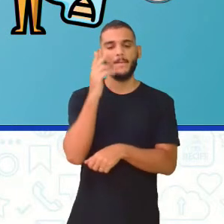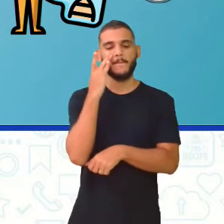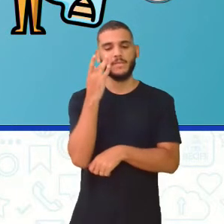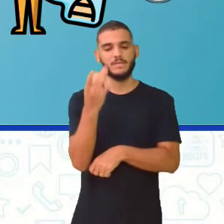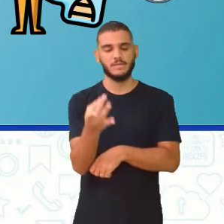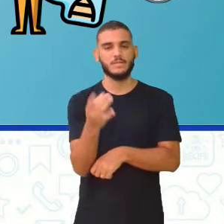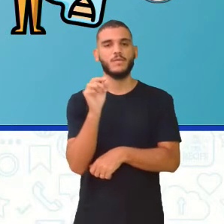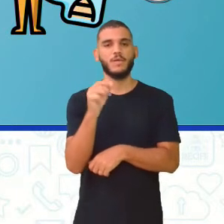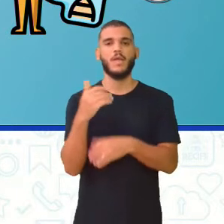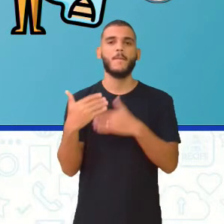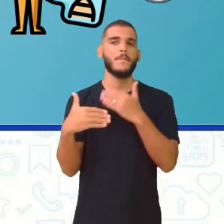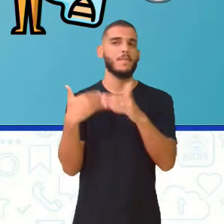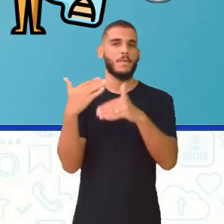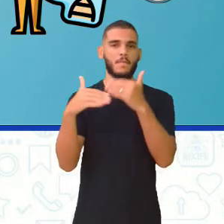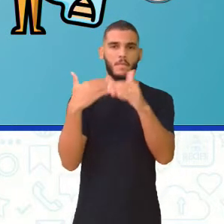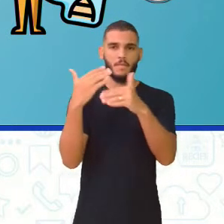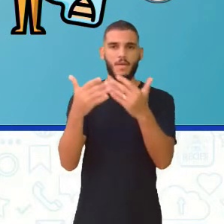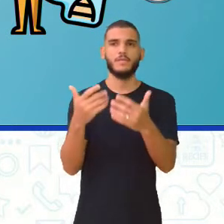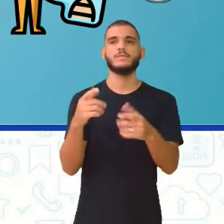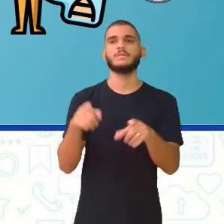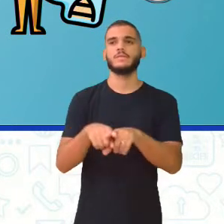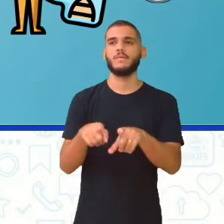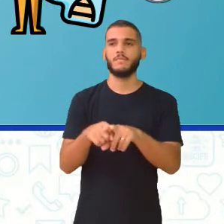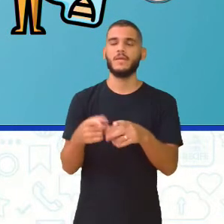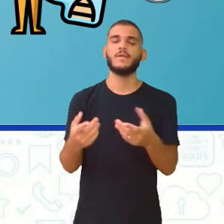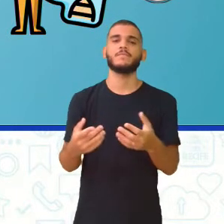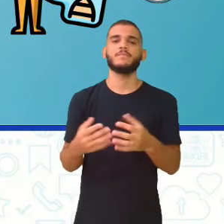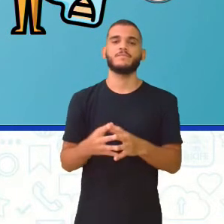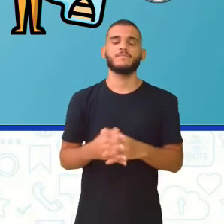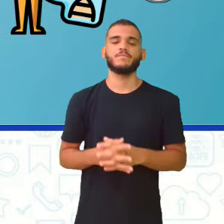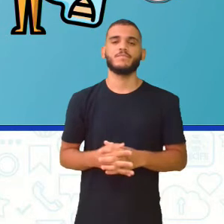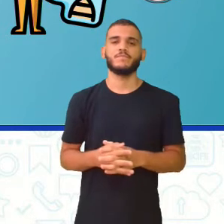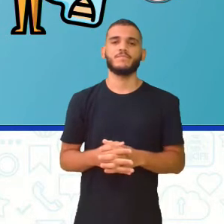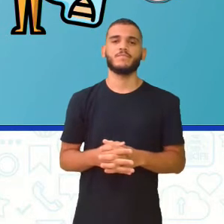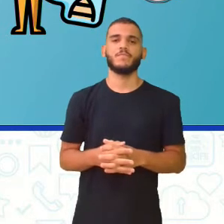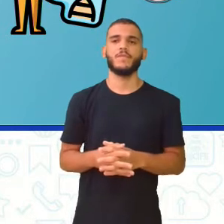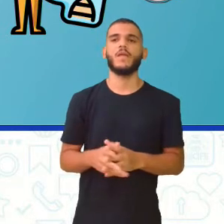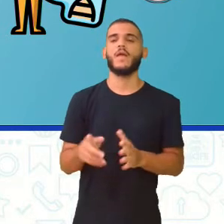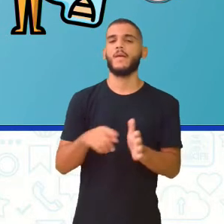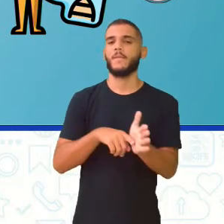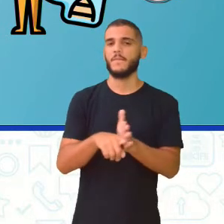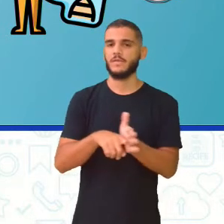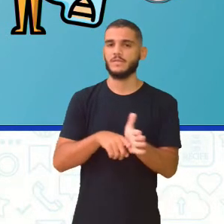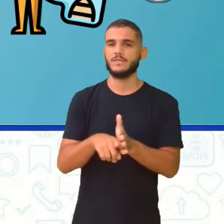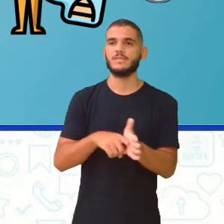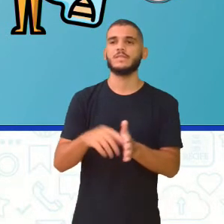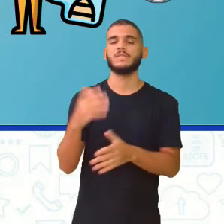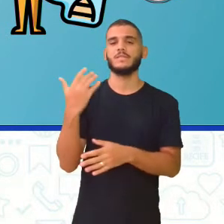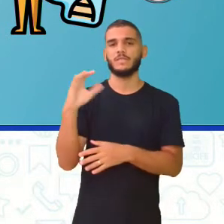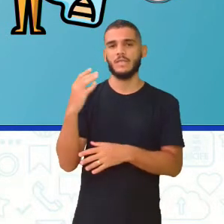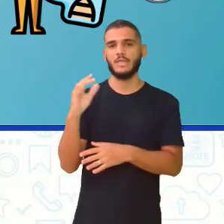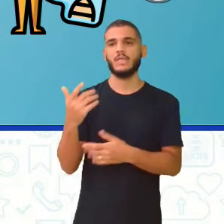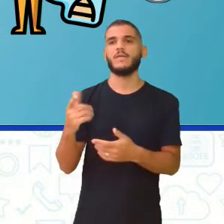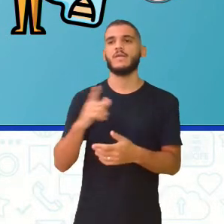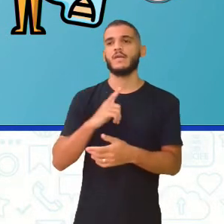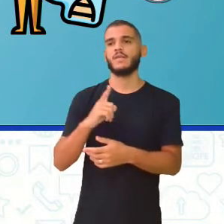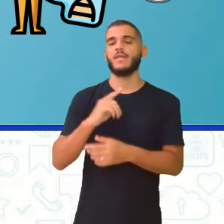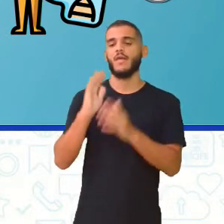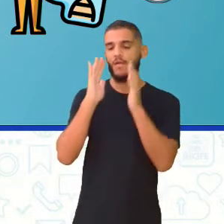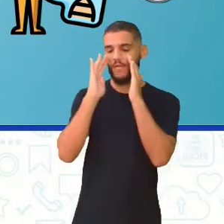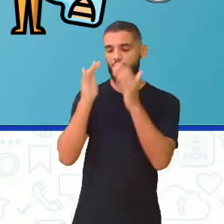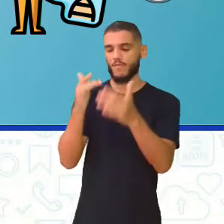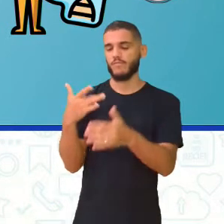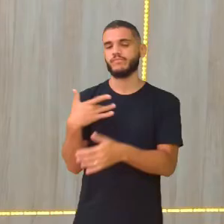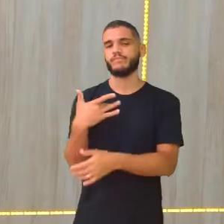do desenvolvimento, na evolução, né, das pesquisas científicas em relação à nossa saúde. Eu